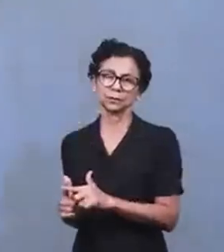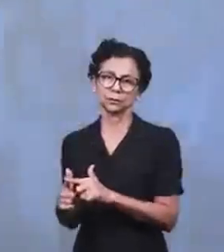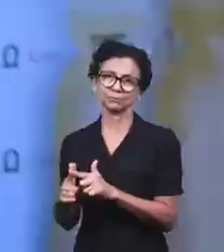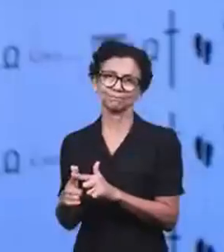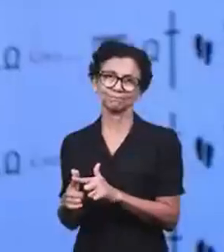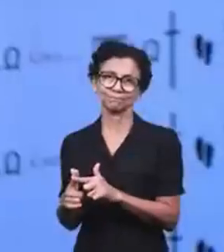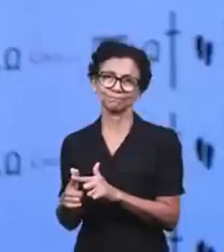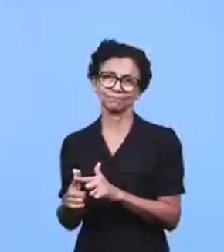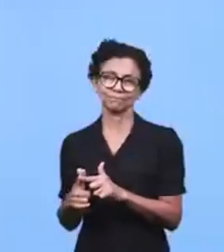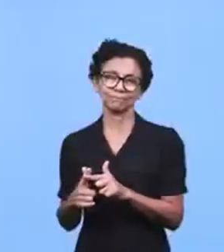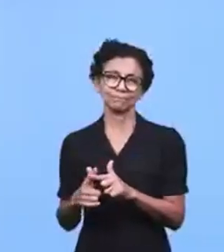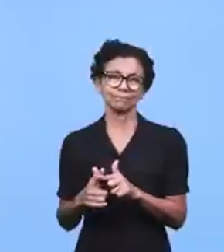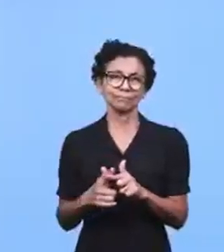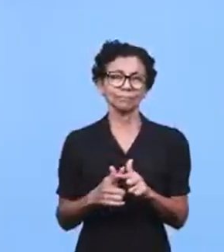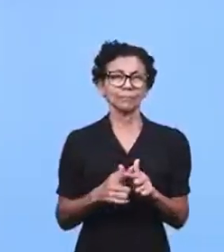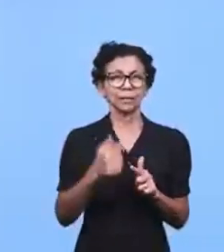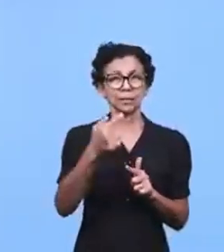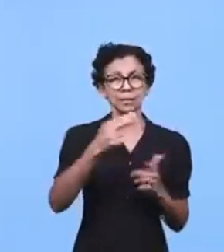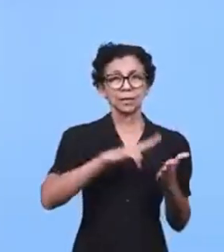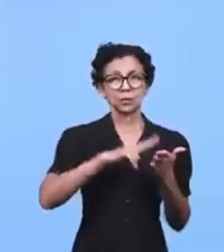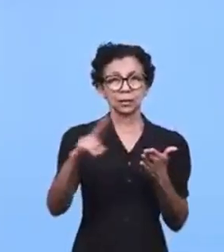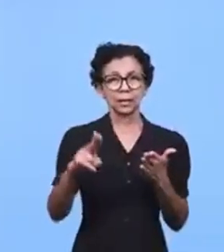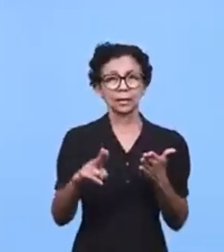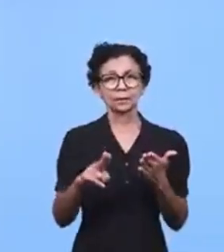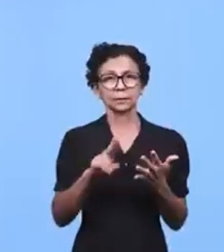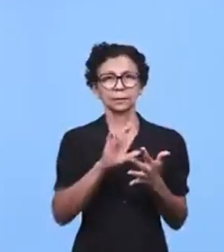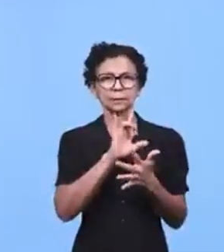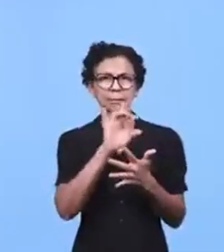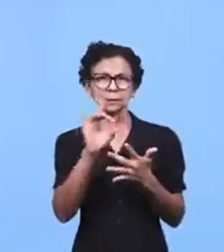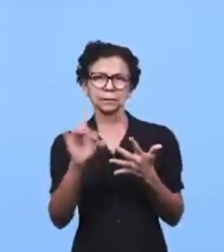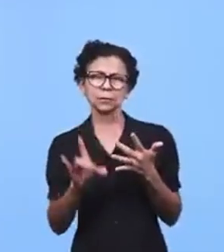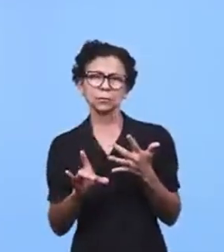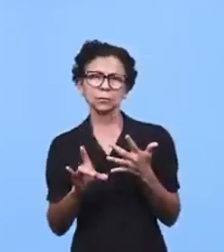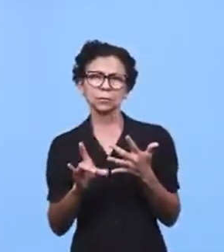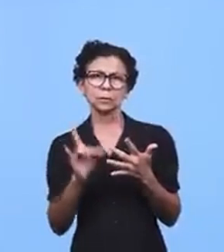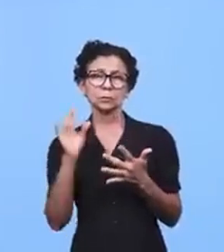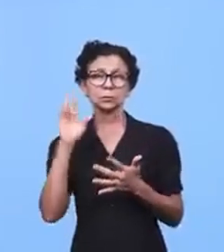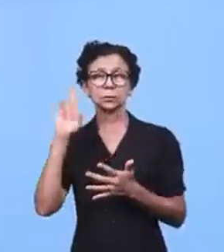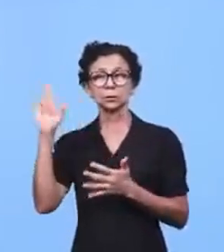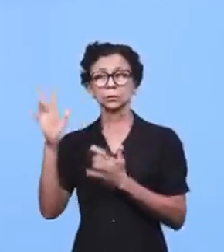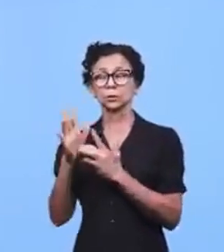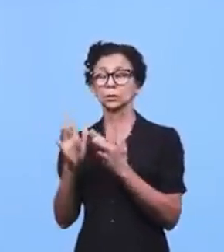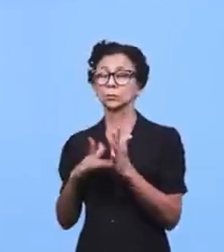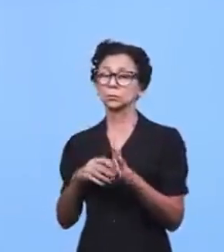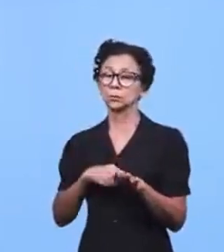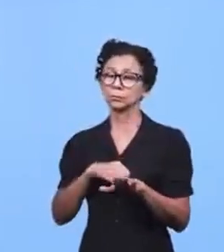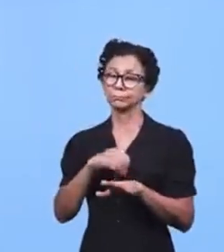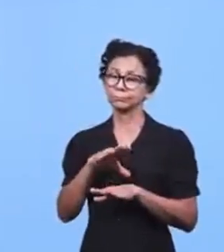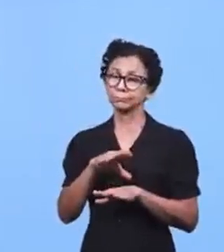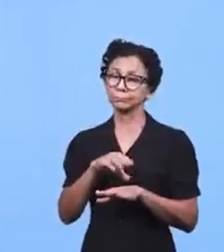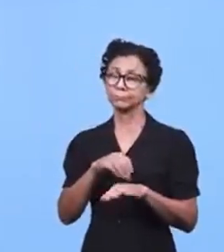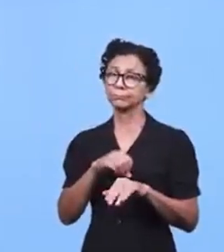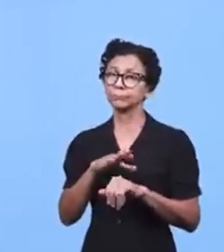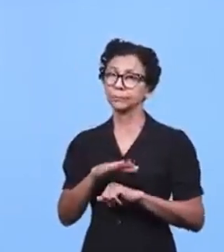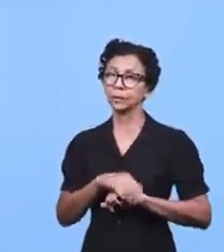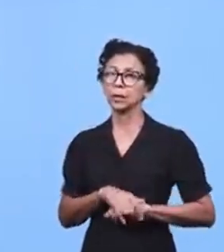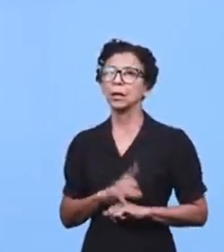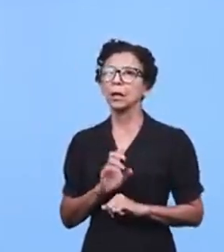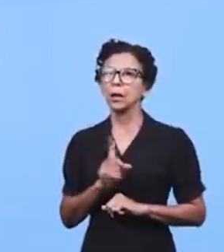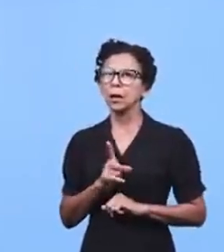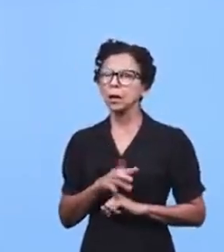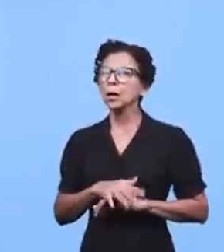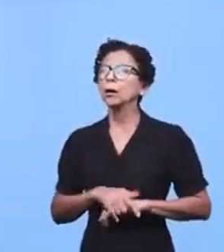Em cada uma das 7 cartas do Apocalipse, o Senhor Jesus recomenda: quem tem ouvidos, ouça o que